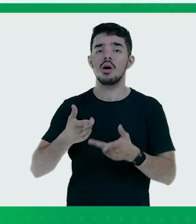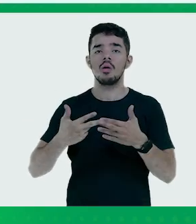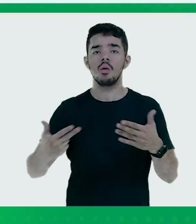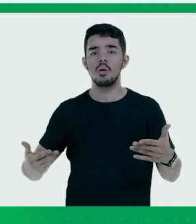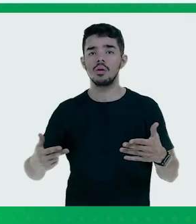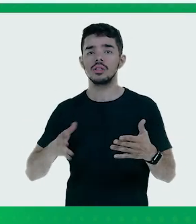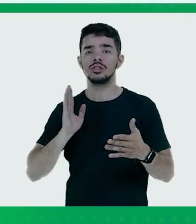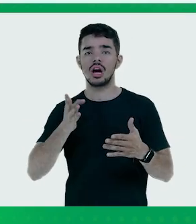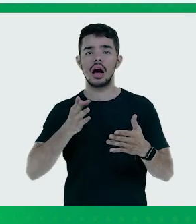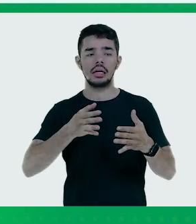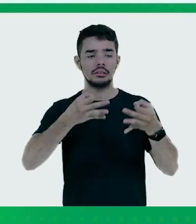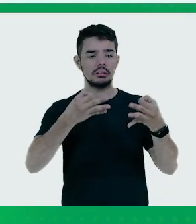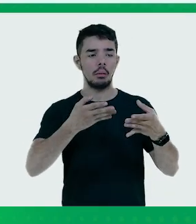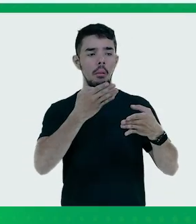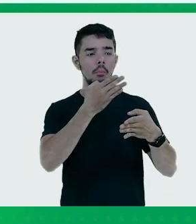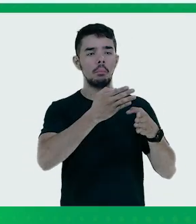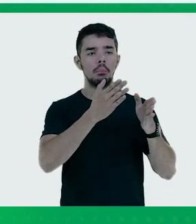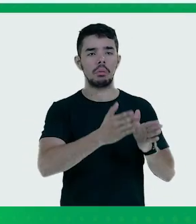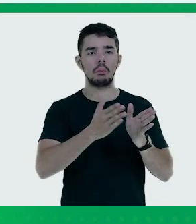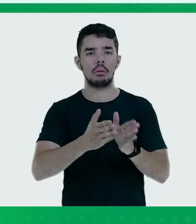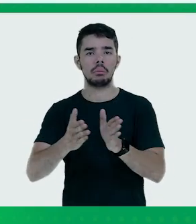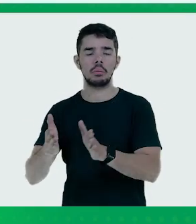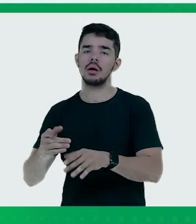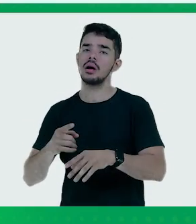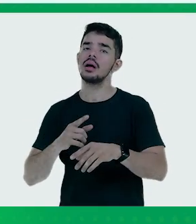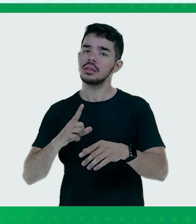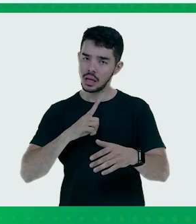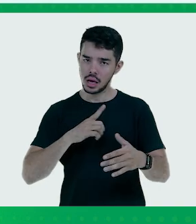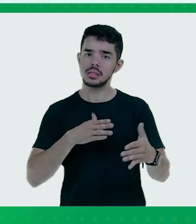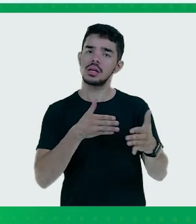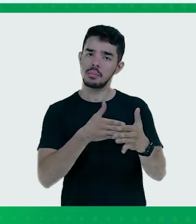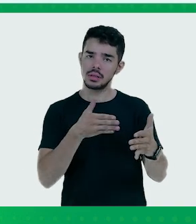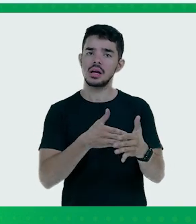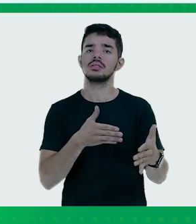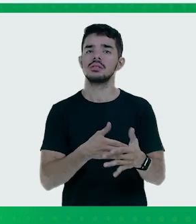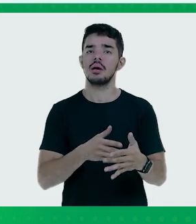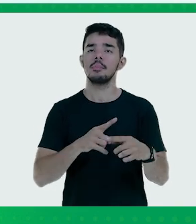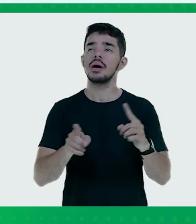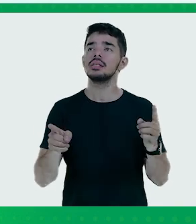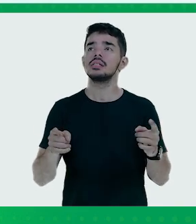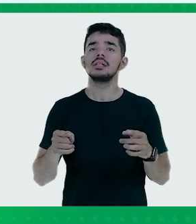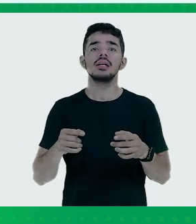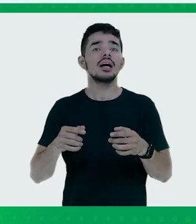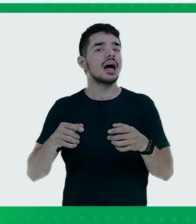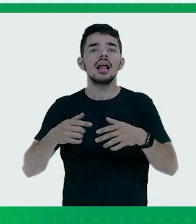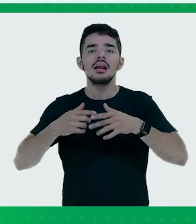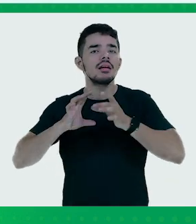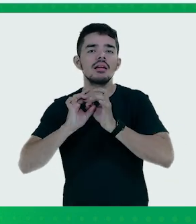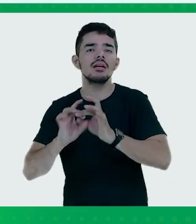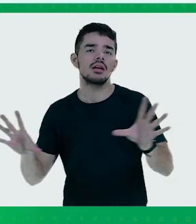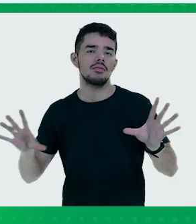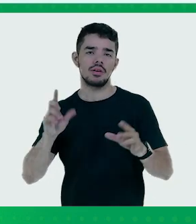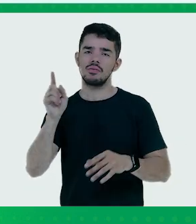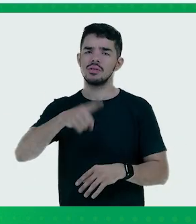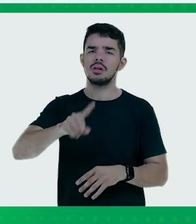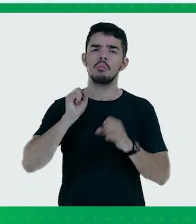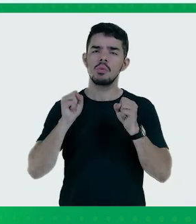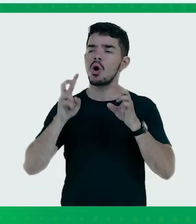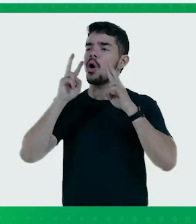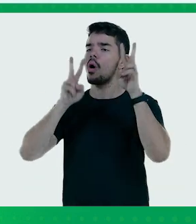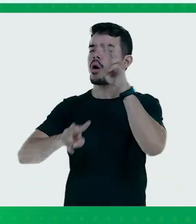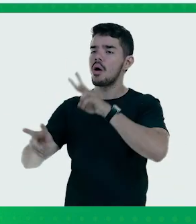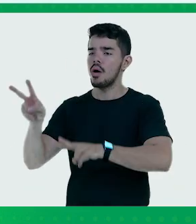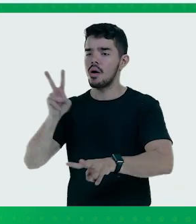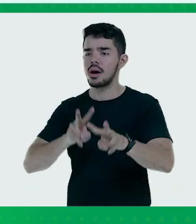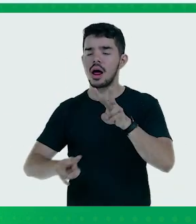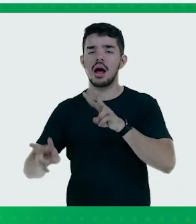algo mecânico, uma vez que muitas vezes tem essa limitação, mas sim como algo livre que vocês podem olhar